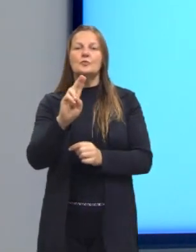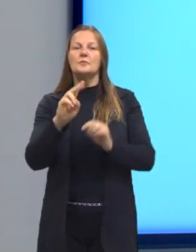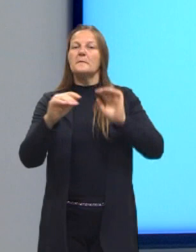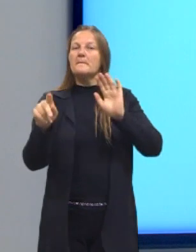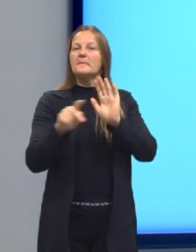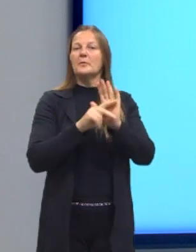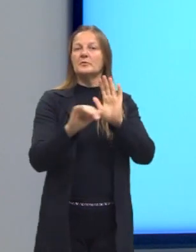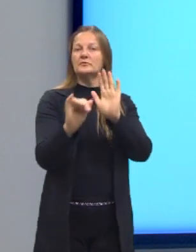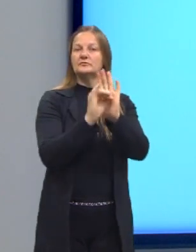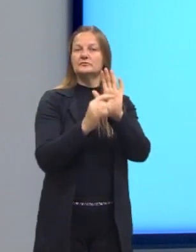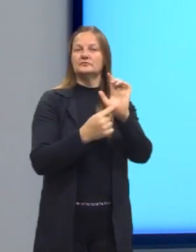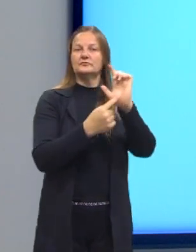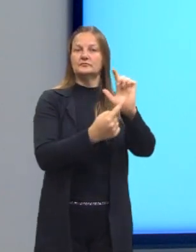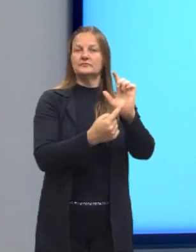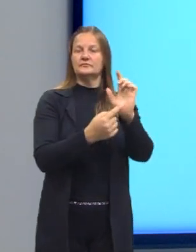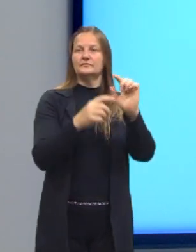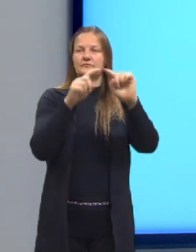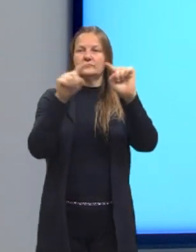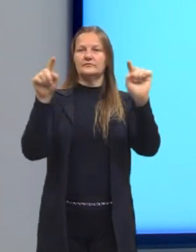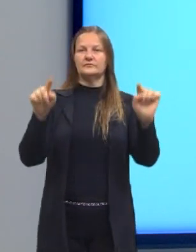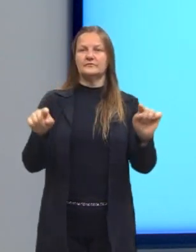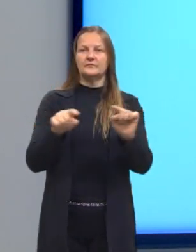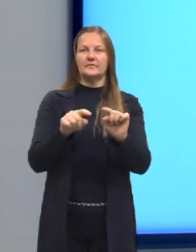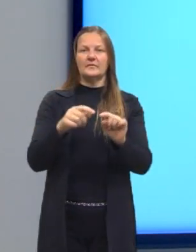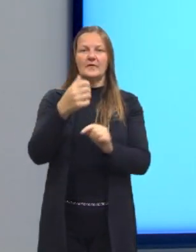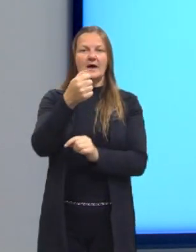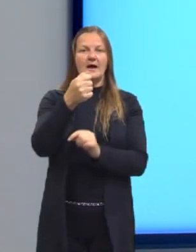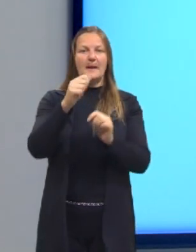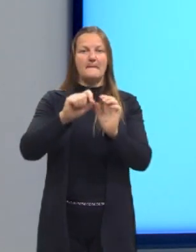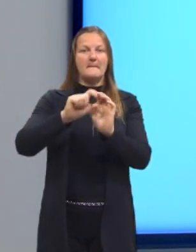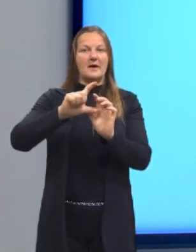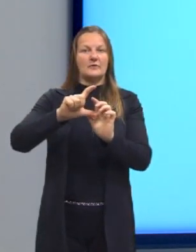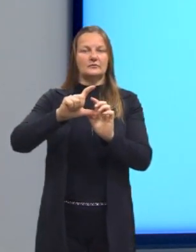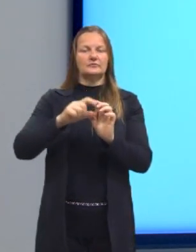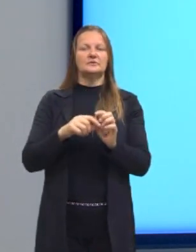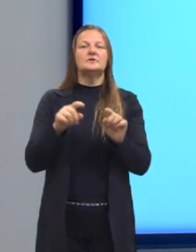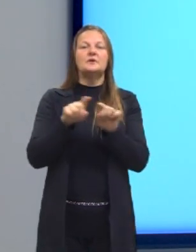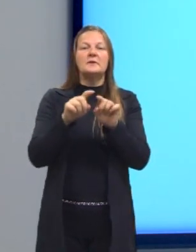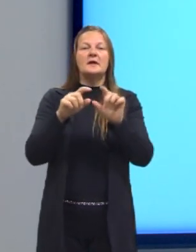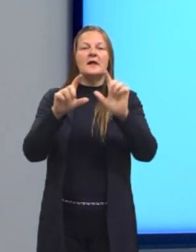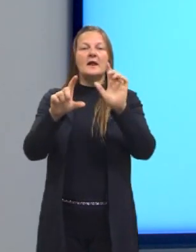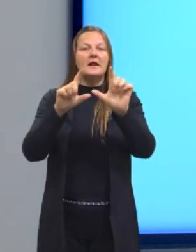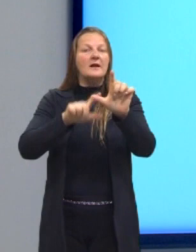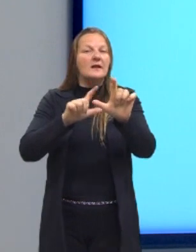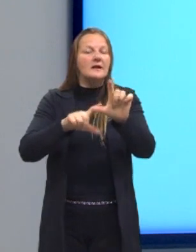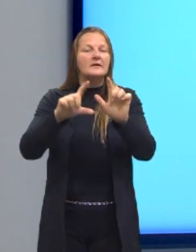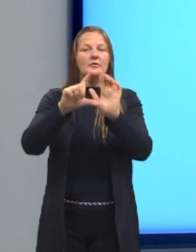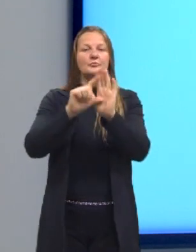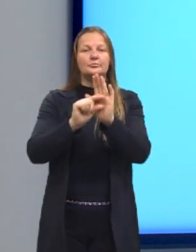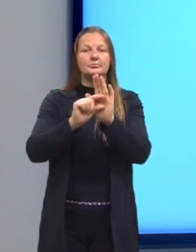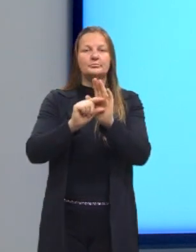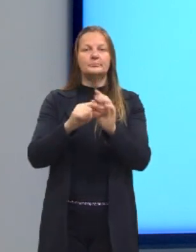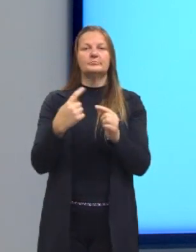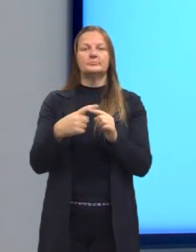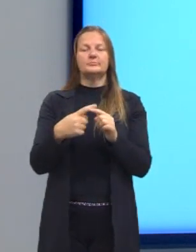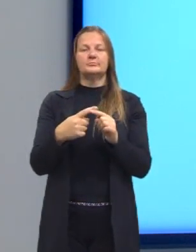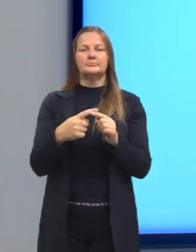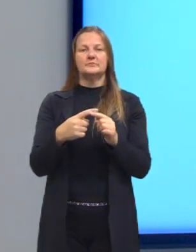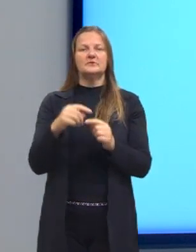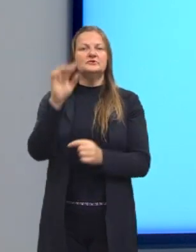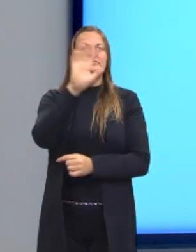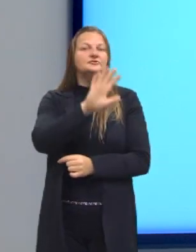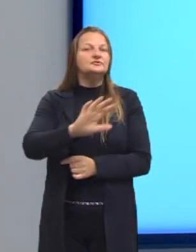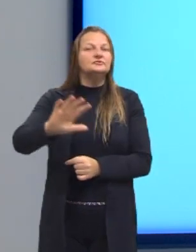as matrizes como no exemplo a matriz a e utilizamos letras minúsculas para né de uma forma